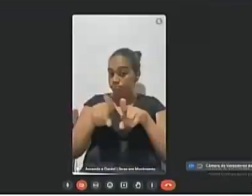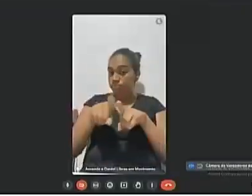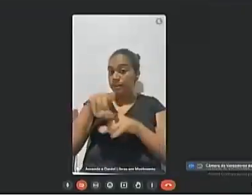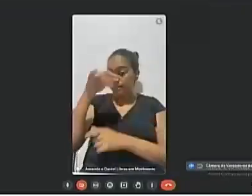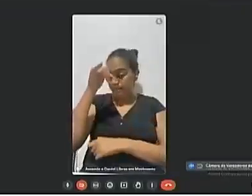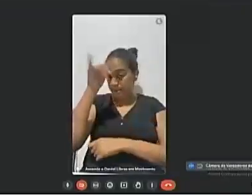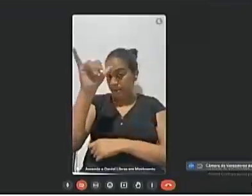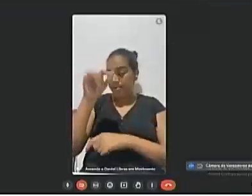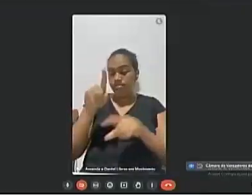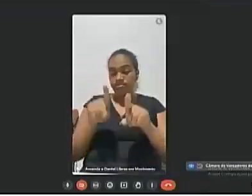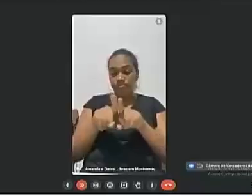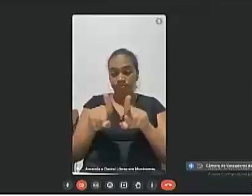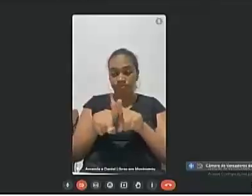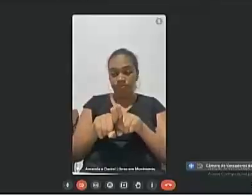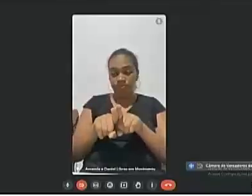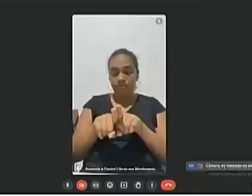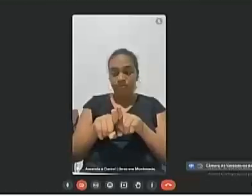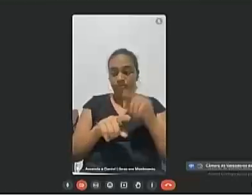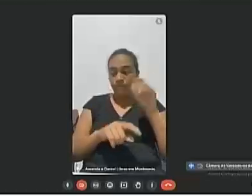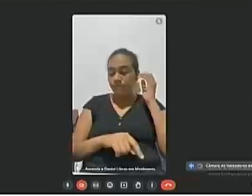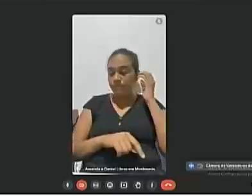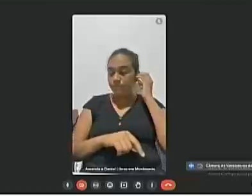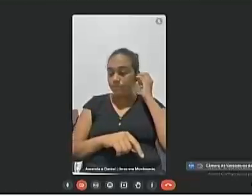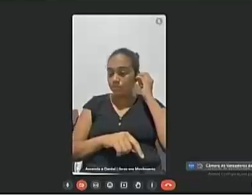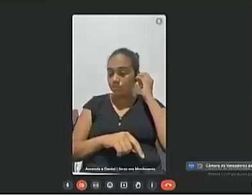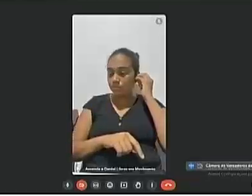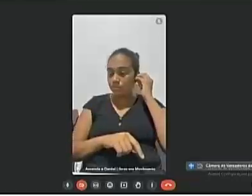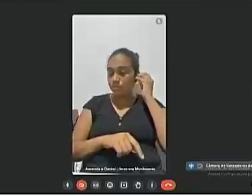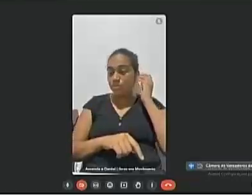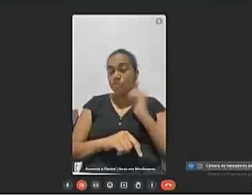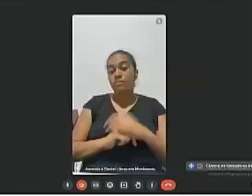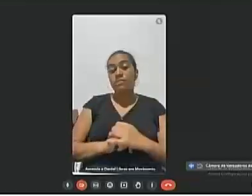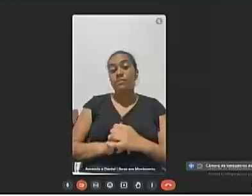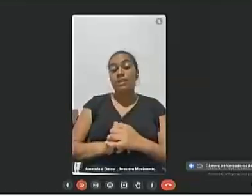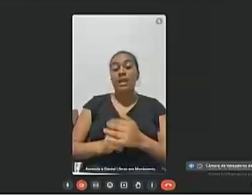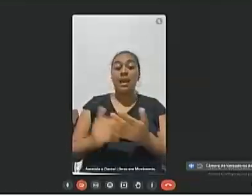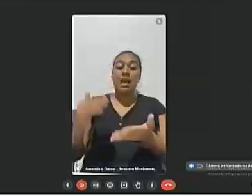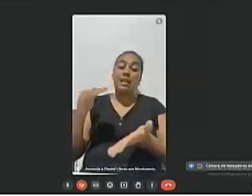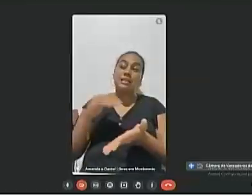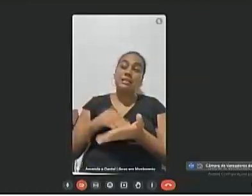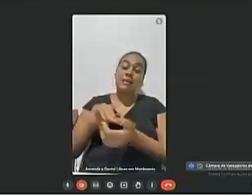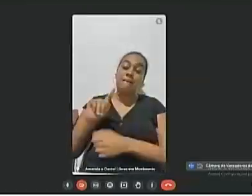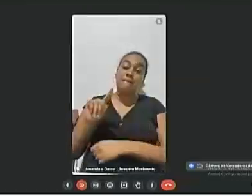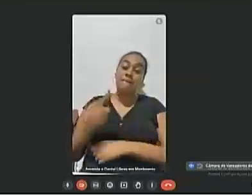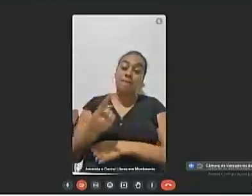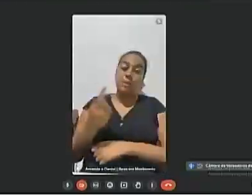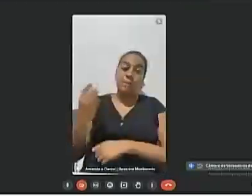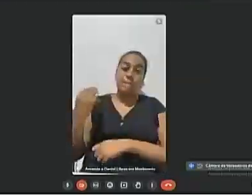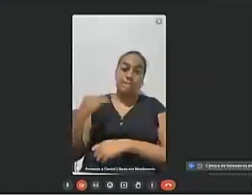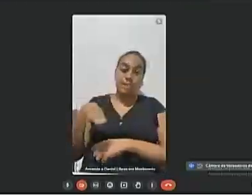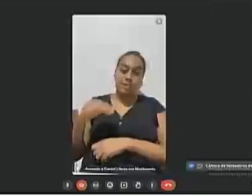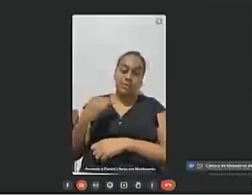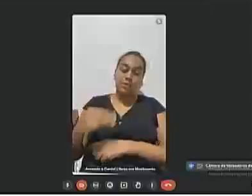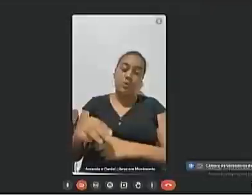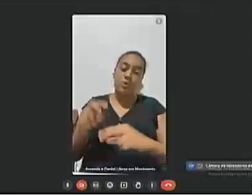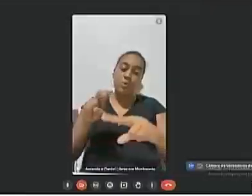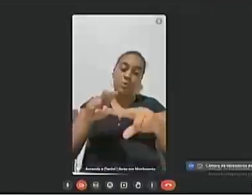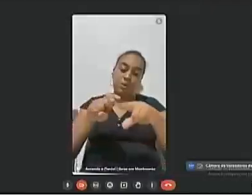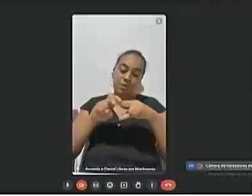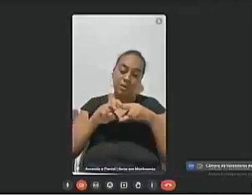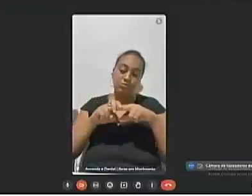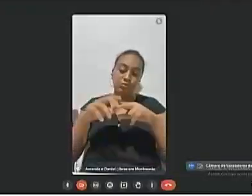largura as corredeiras de Porto Vitória em até 1000 metros de extensão, devido ao formato em